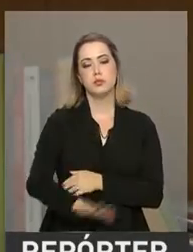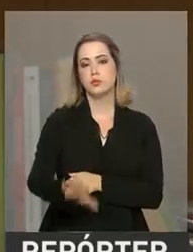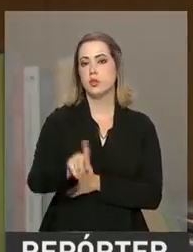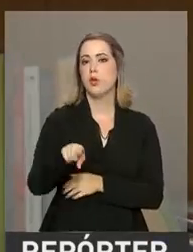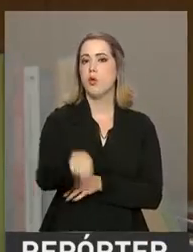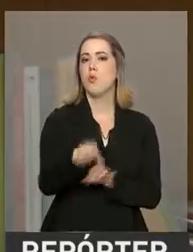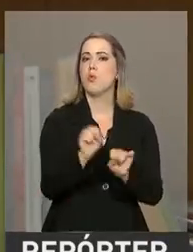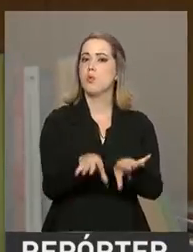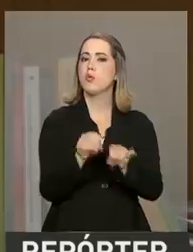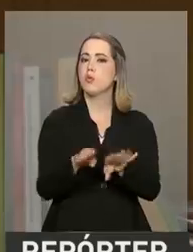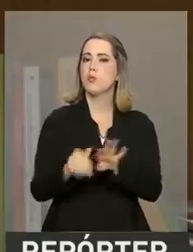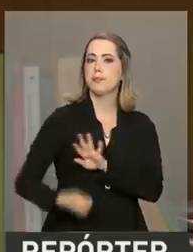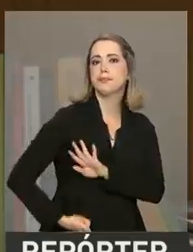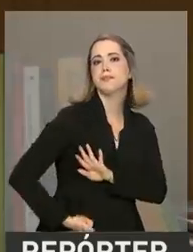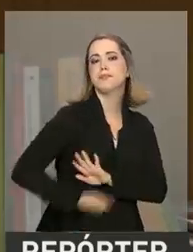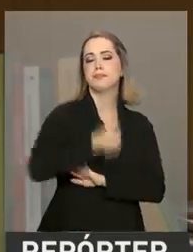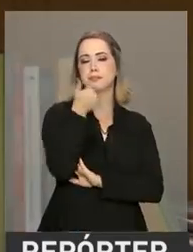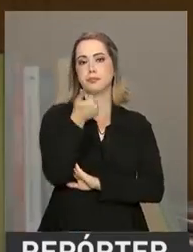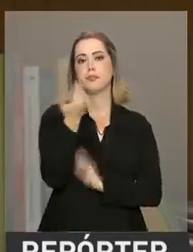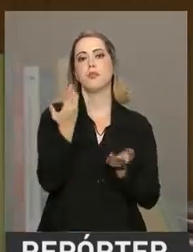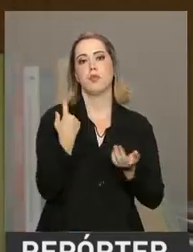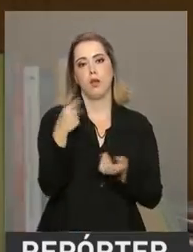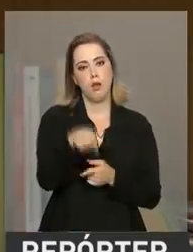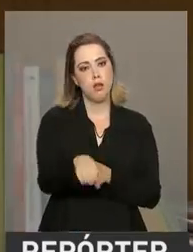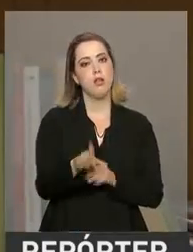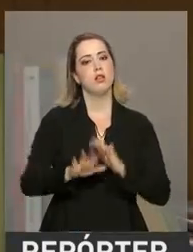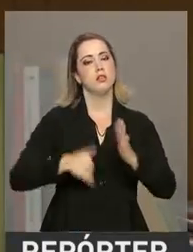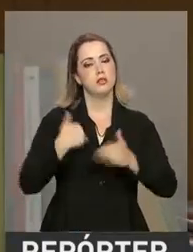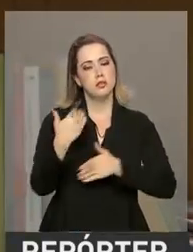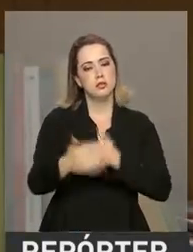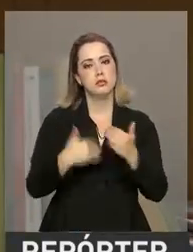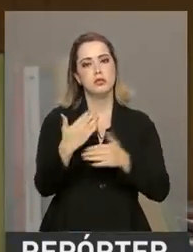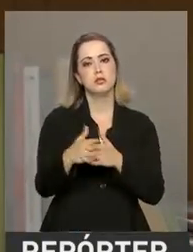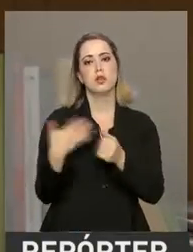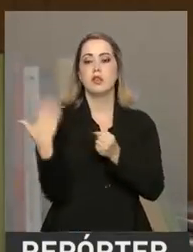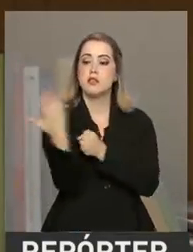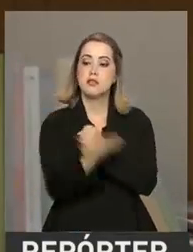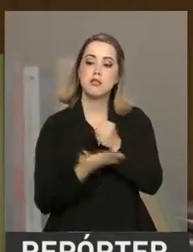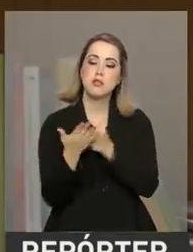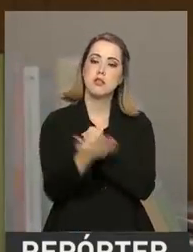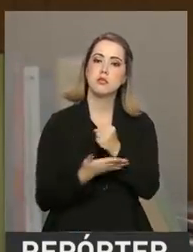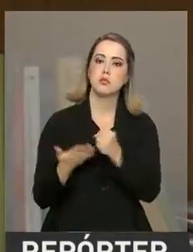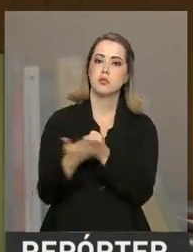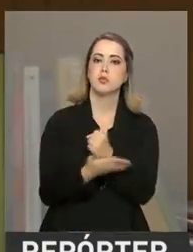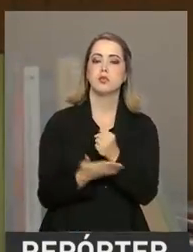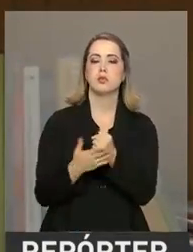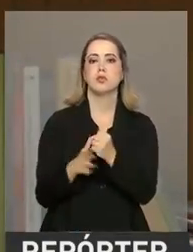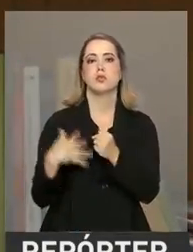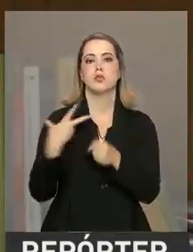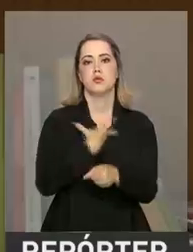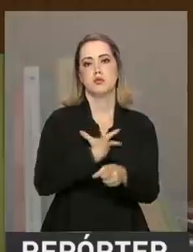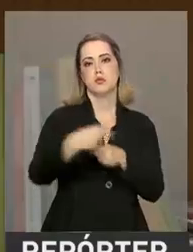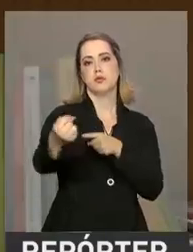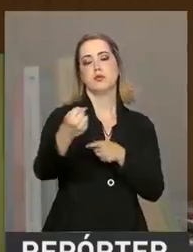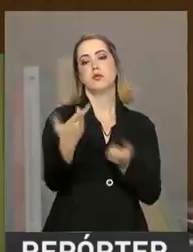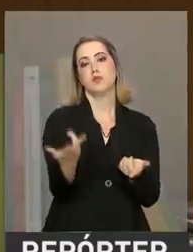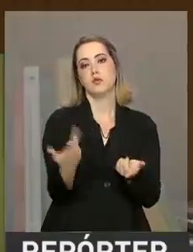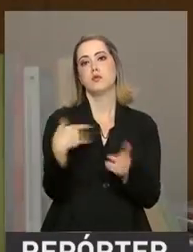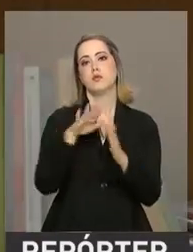uma alfabetização de alta qualidade, elas têm a base para o sucesso